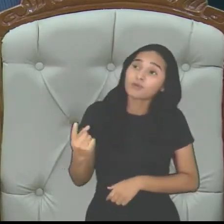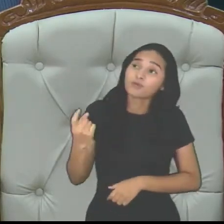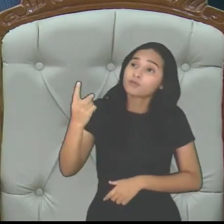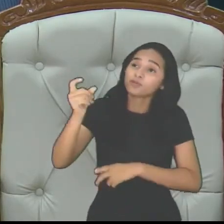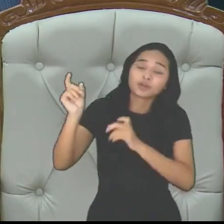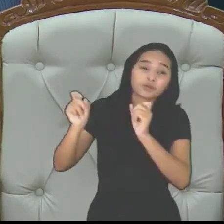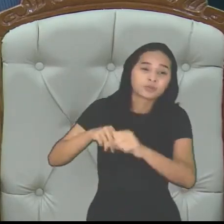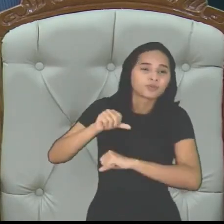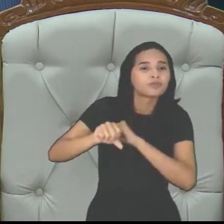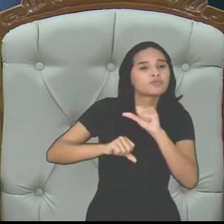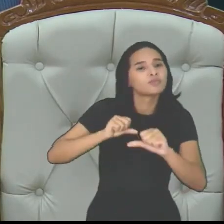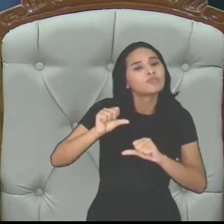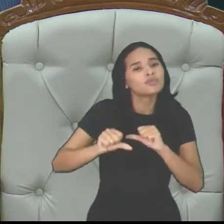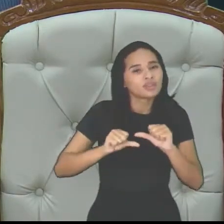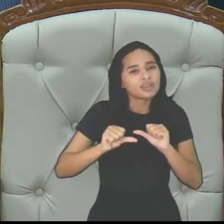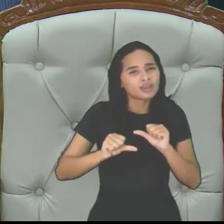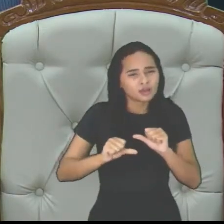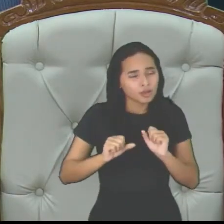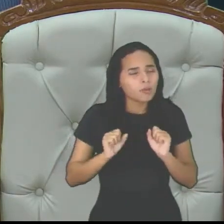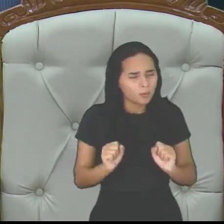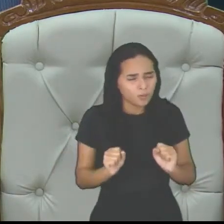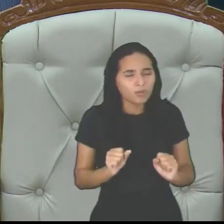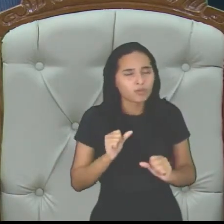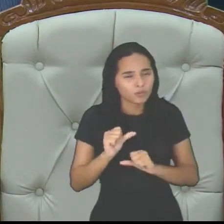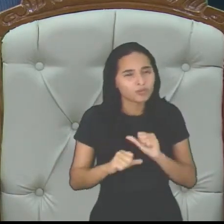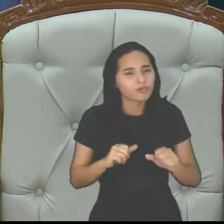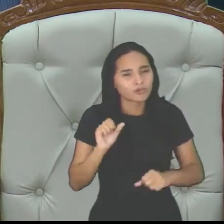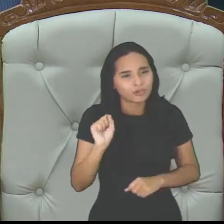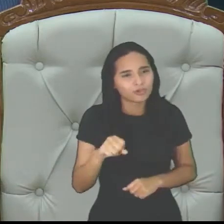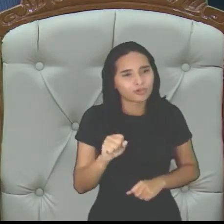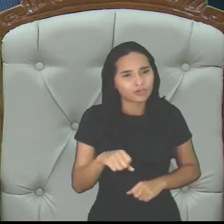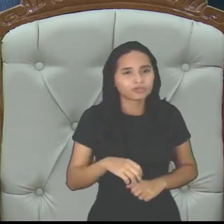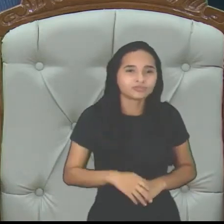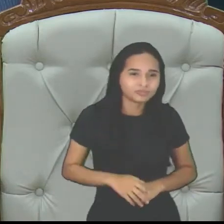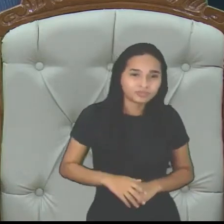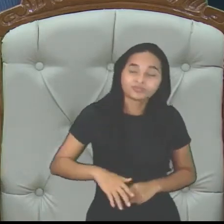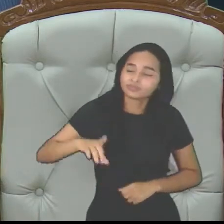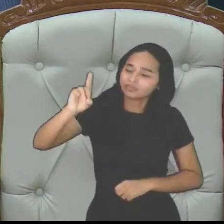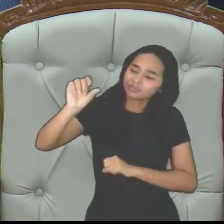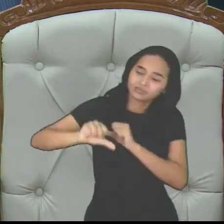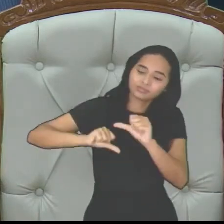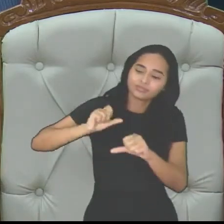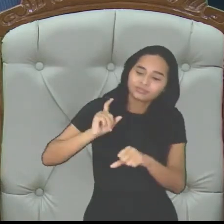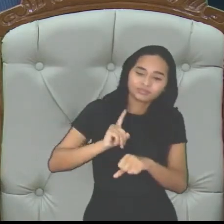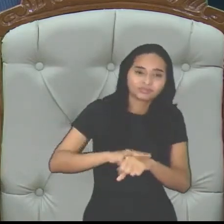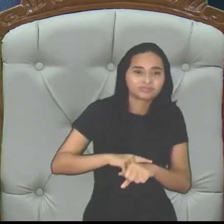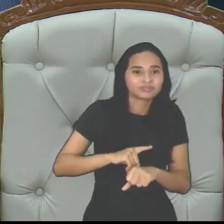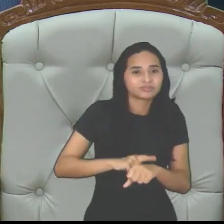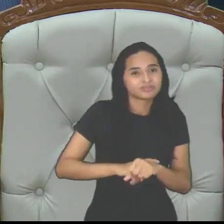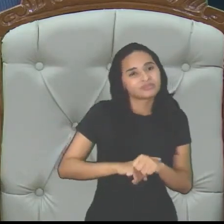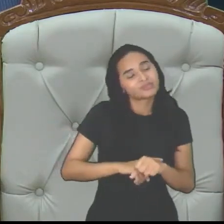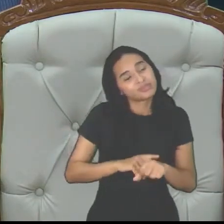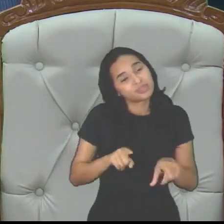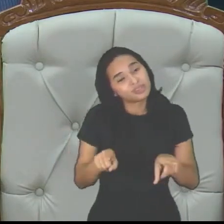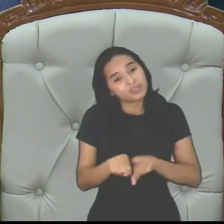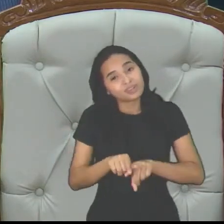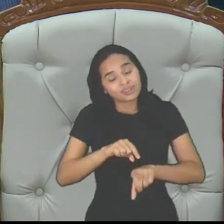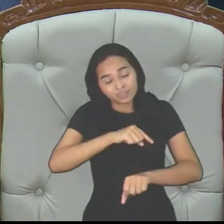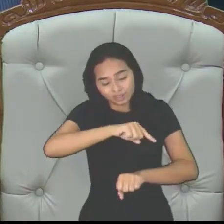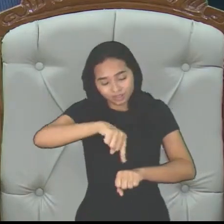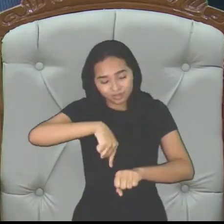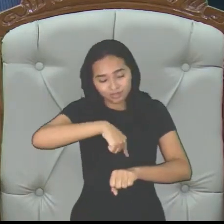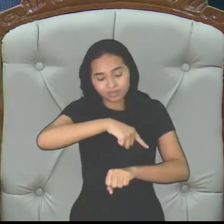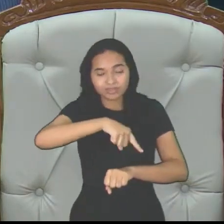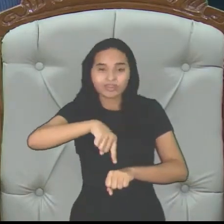o que ele estabeleceu. E ele pode mudar? Pode, irmãos. E ele muda os tempos e as horas.